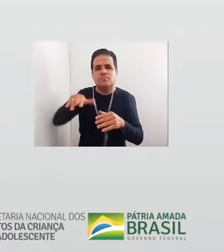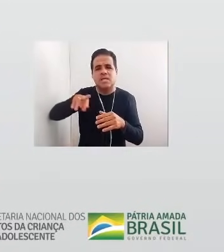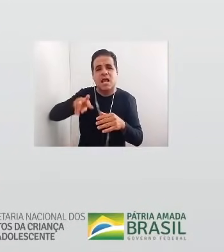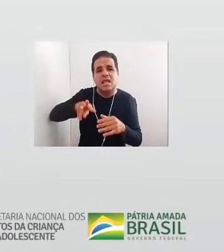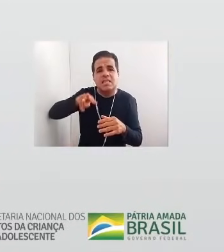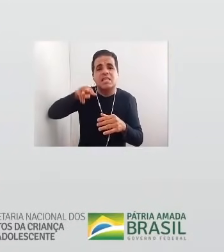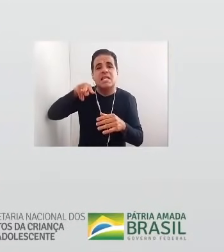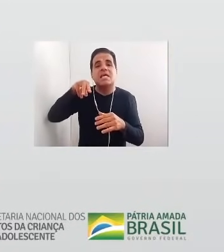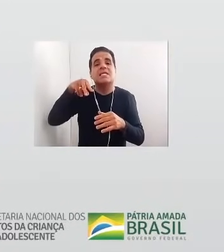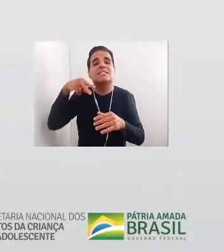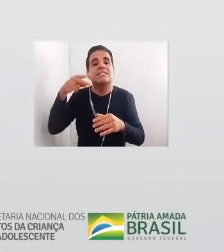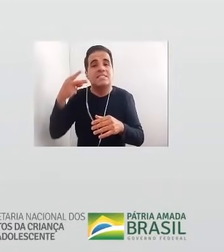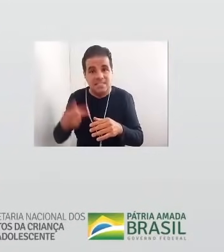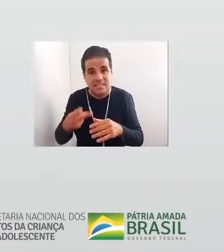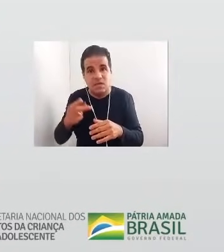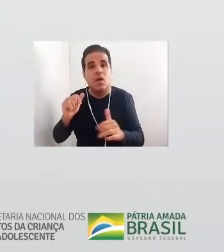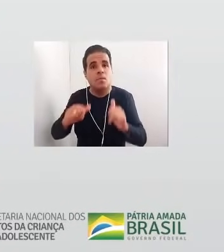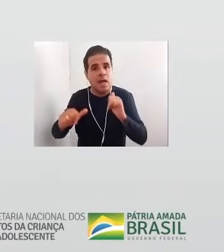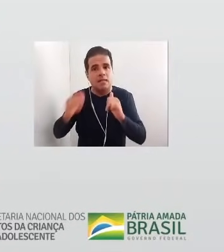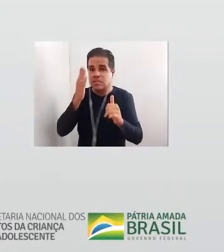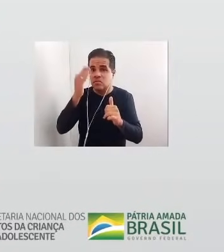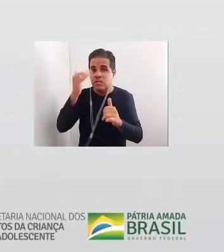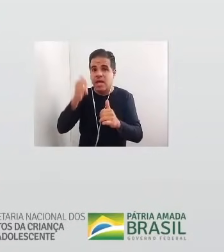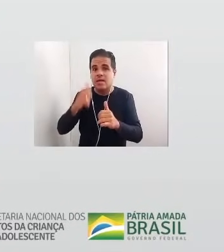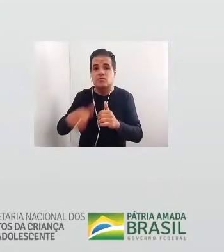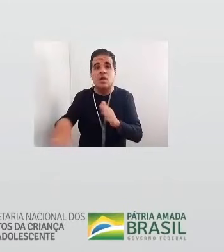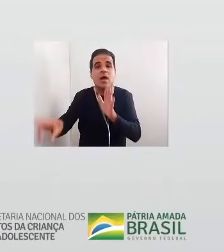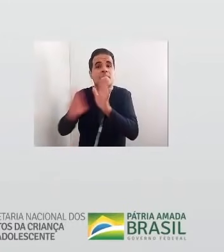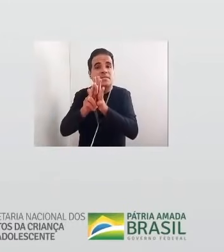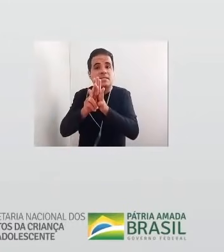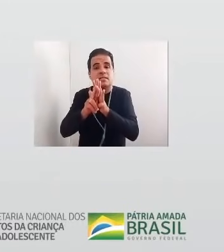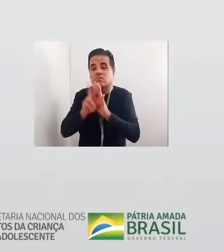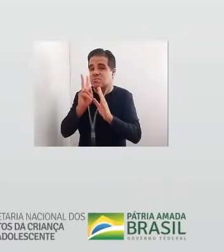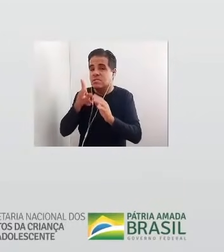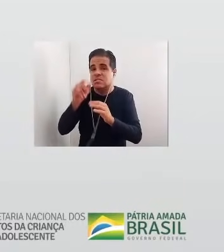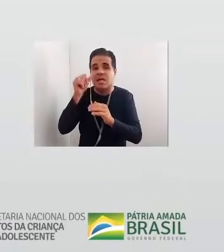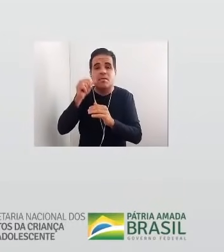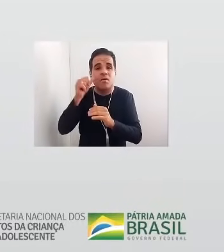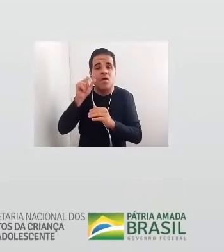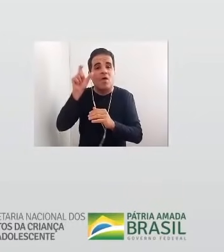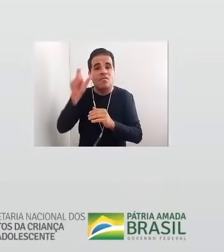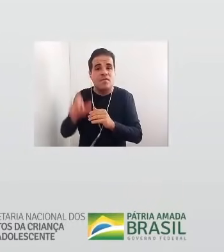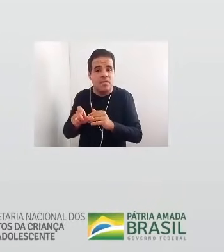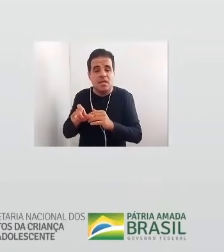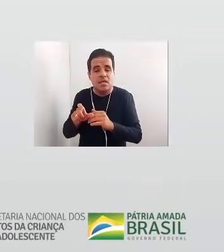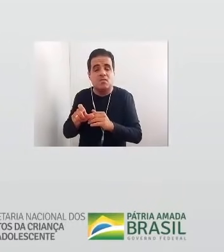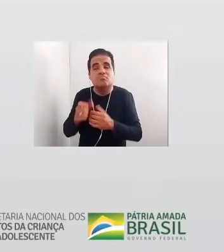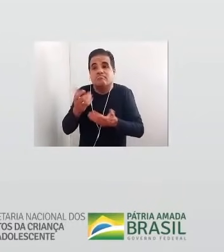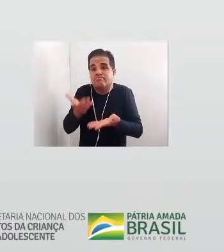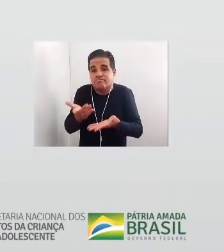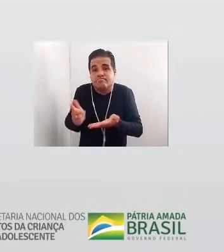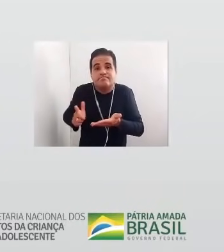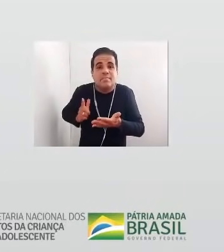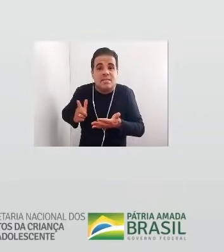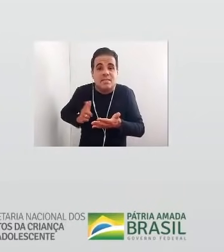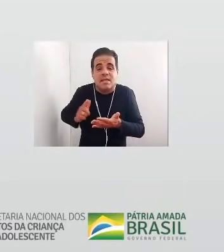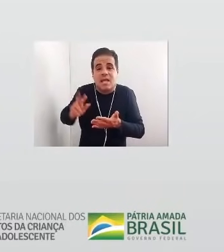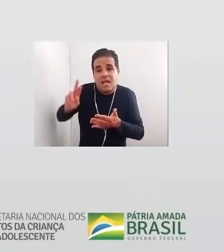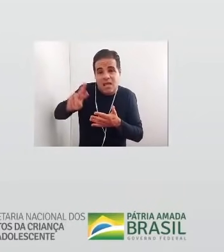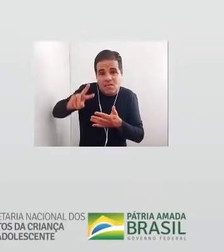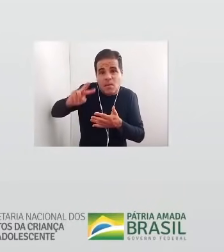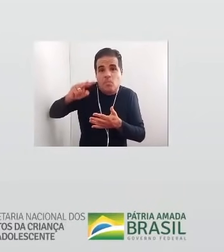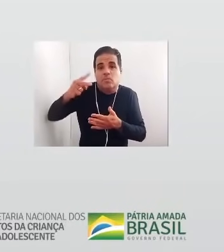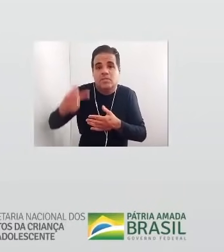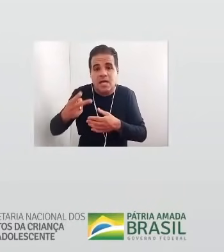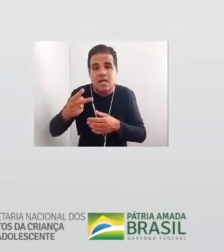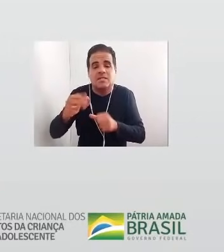hoje ela chega a ser uma atriz de sucesso representando um papel feminino. É um caso onde houve uma disforia de gênero,